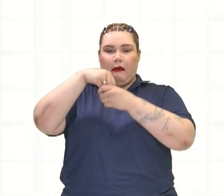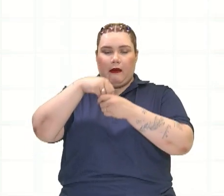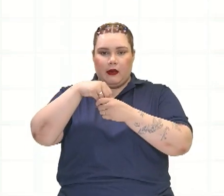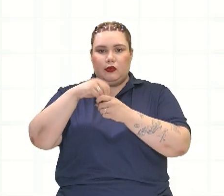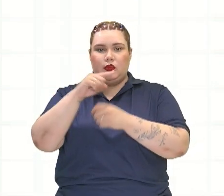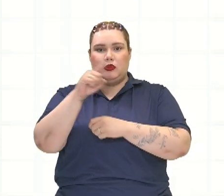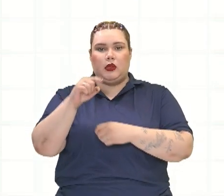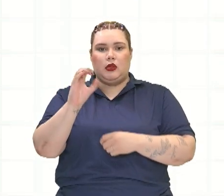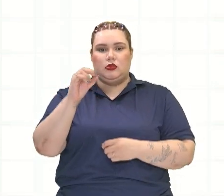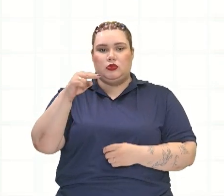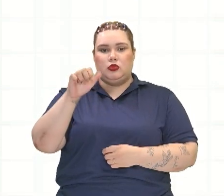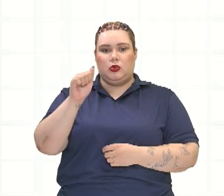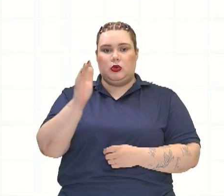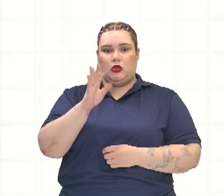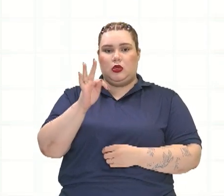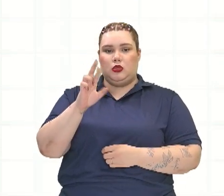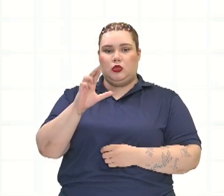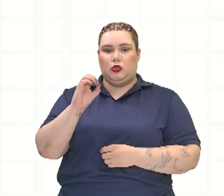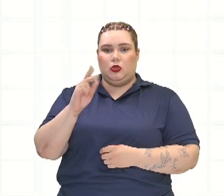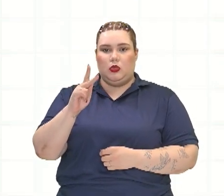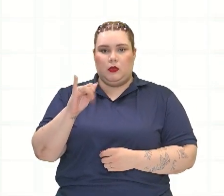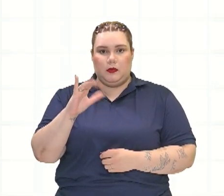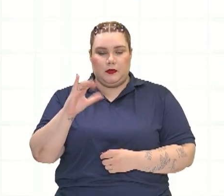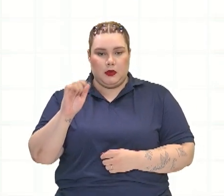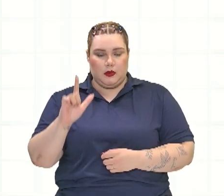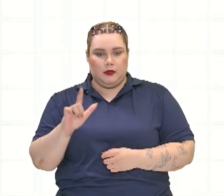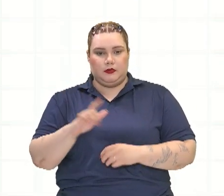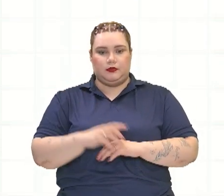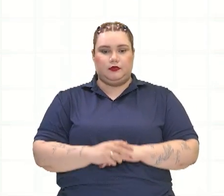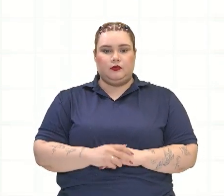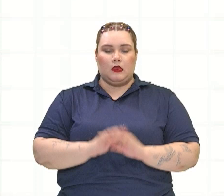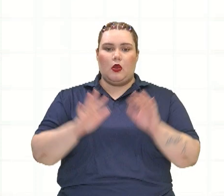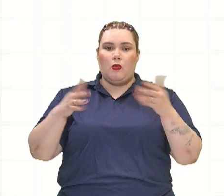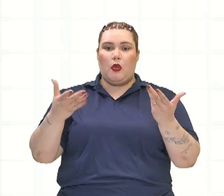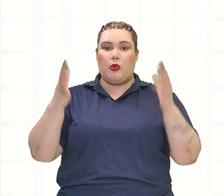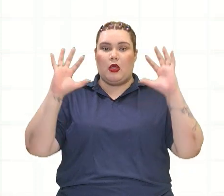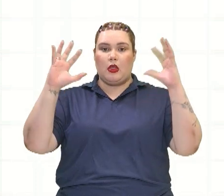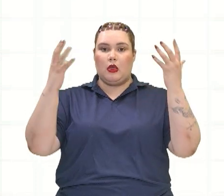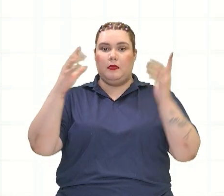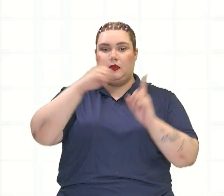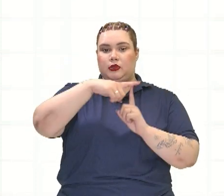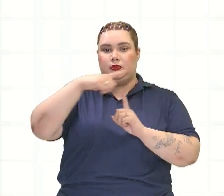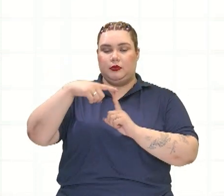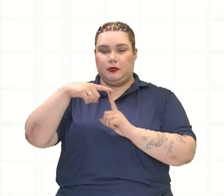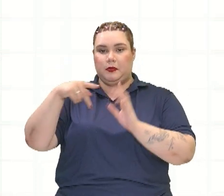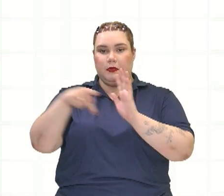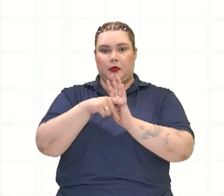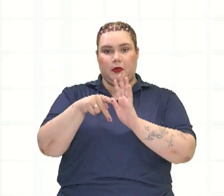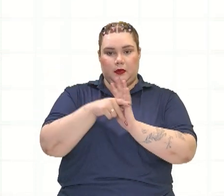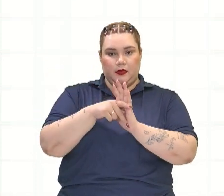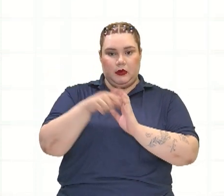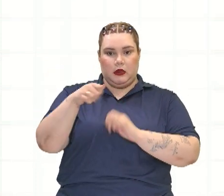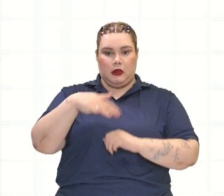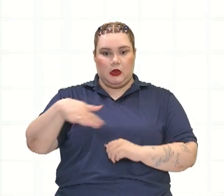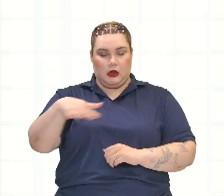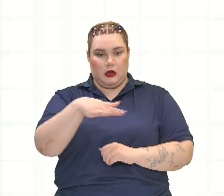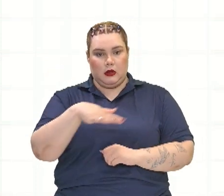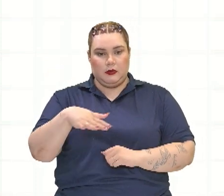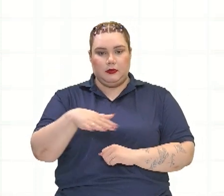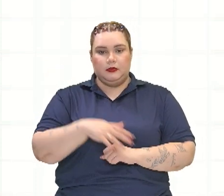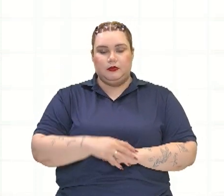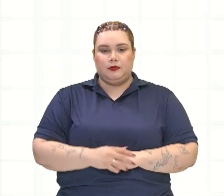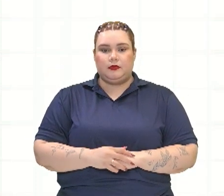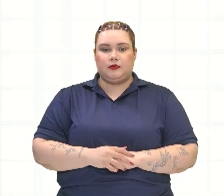ou intertropical. E os climas típicos dessa zona, como a gente pode observar na nossa próxima